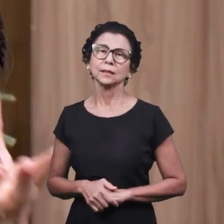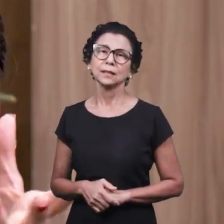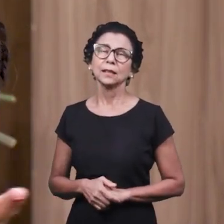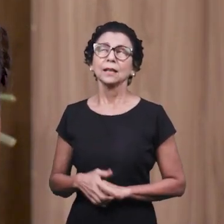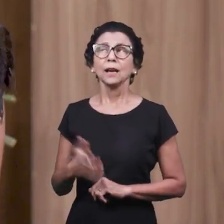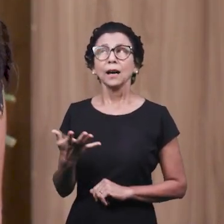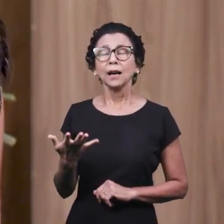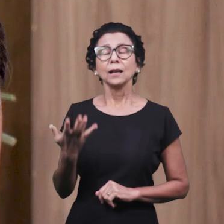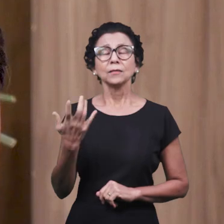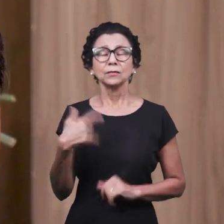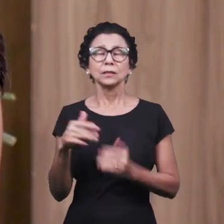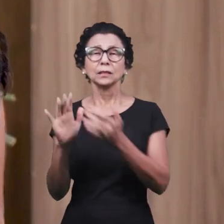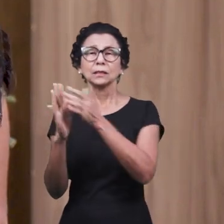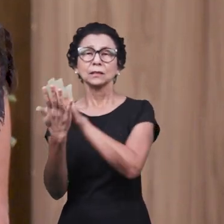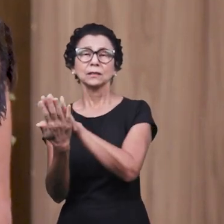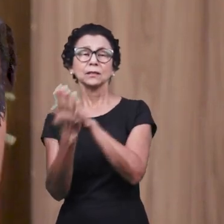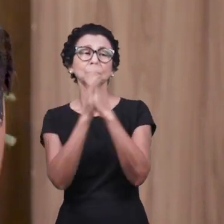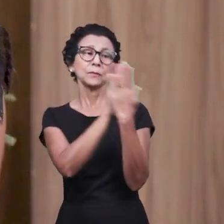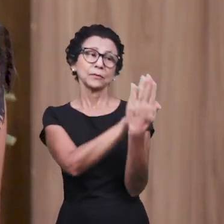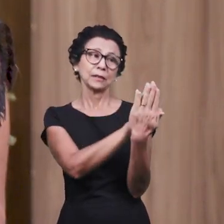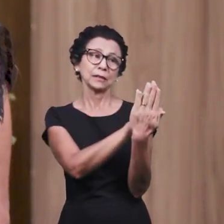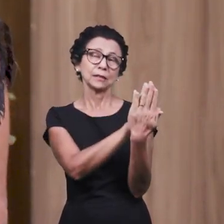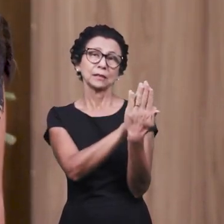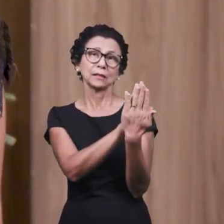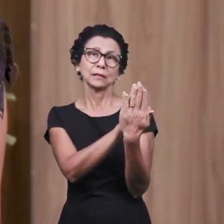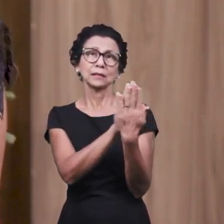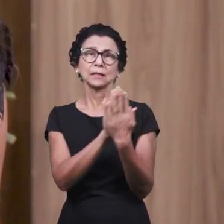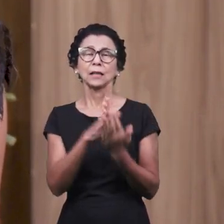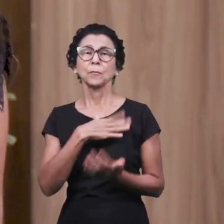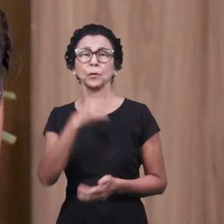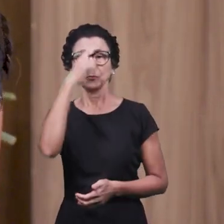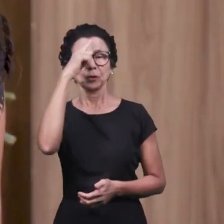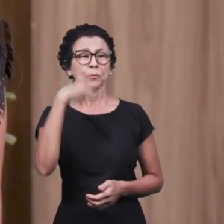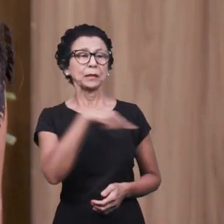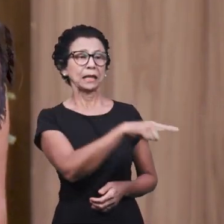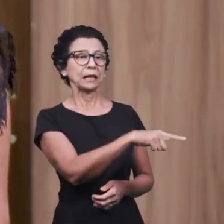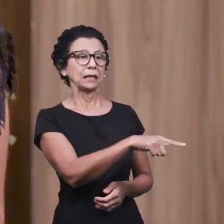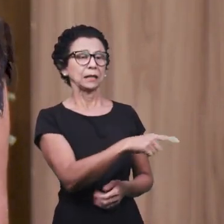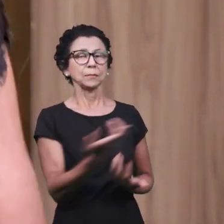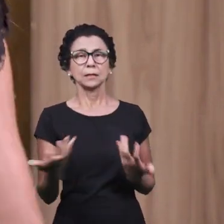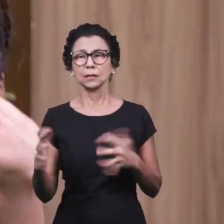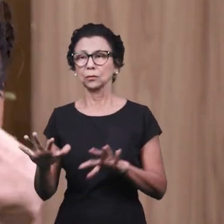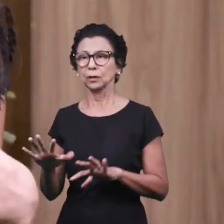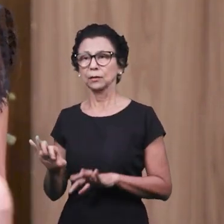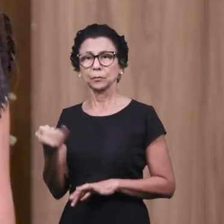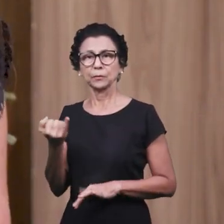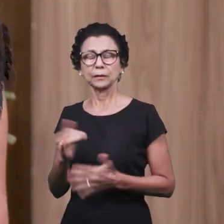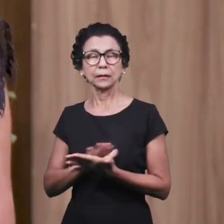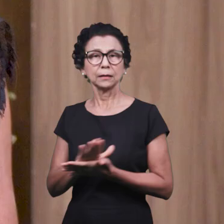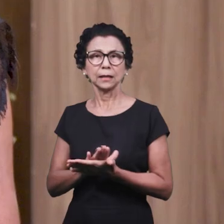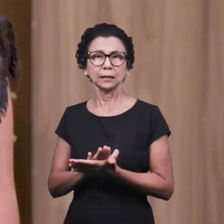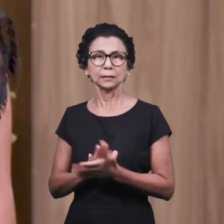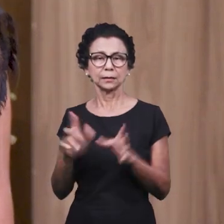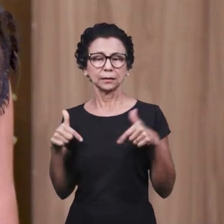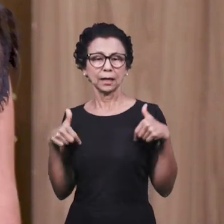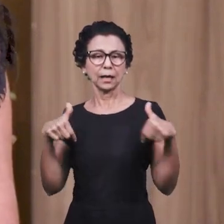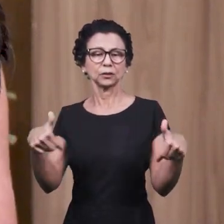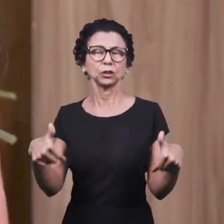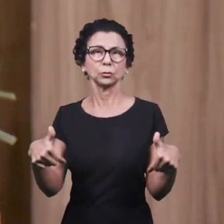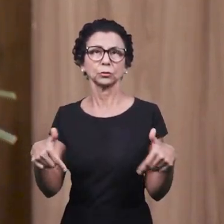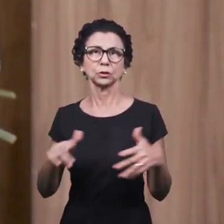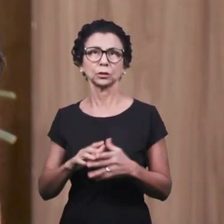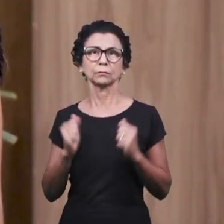porque eu nunca fiz intercâmbio, queria mandar meu filho pra fazer. Se ele não quer, ele não vai aproveitar. Tem que ter essa garra, essa proatividade de...